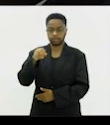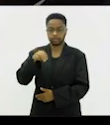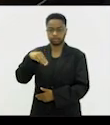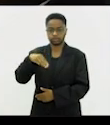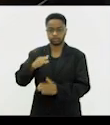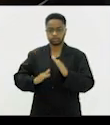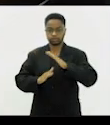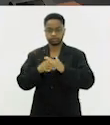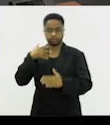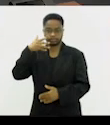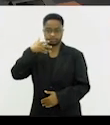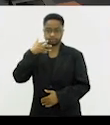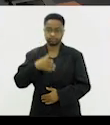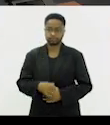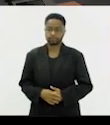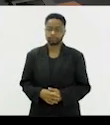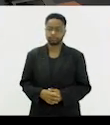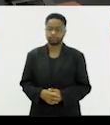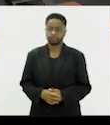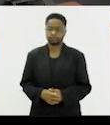minutos.